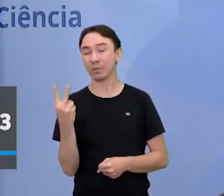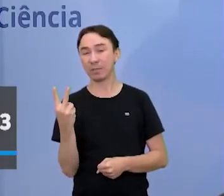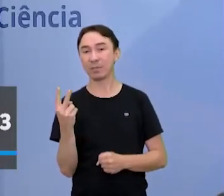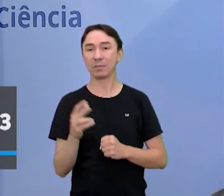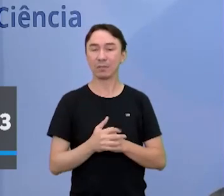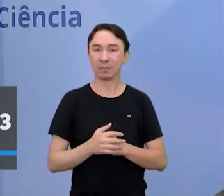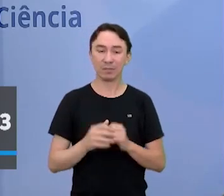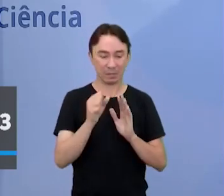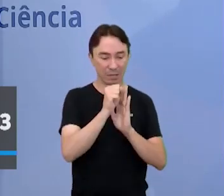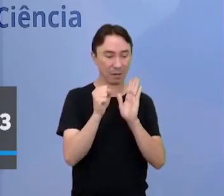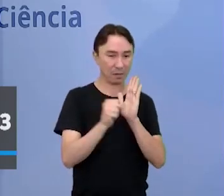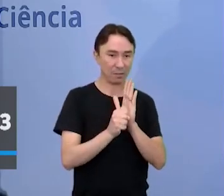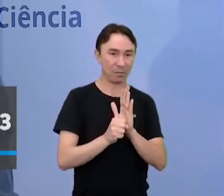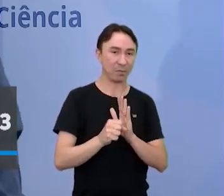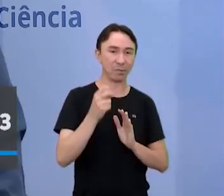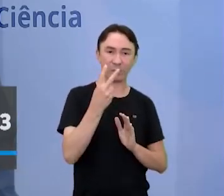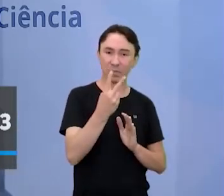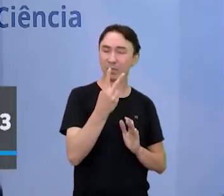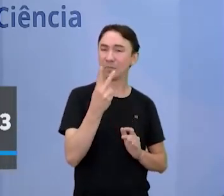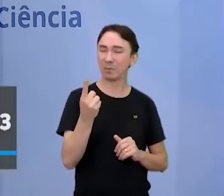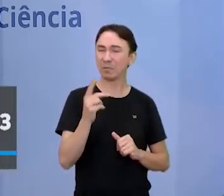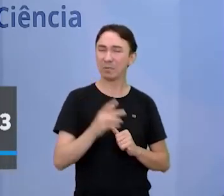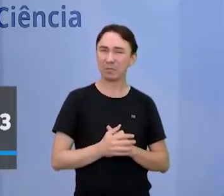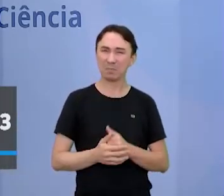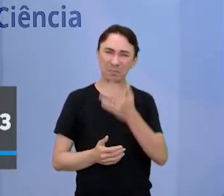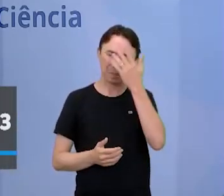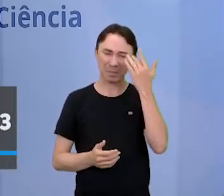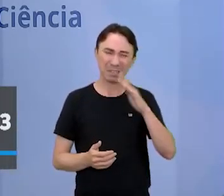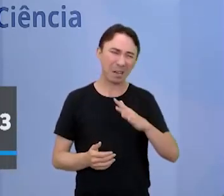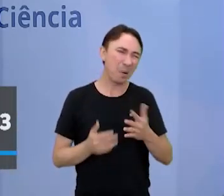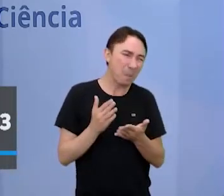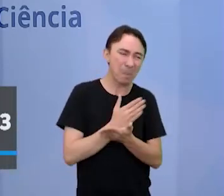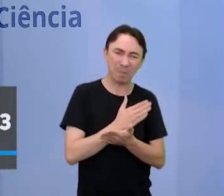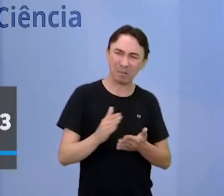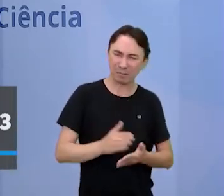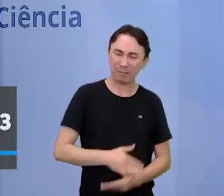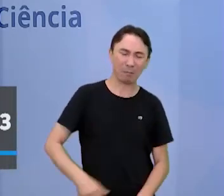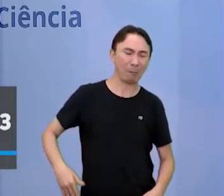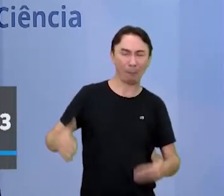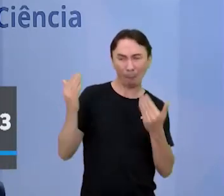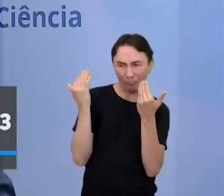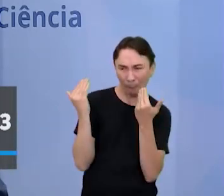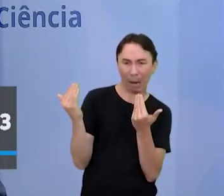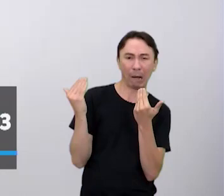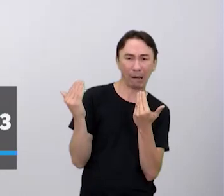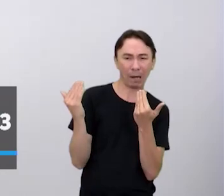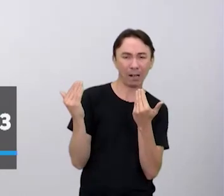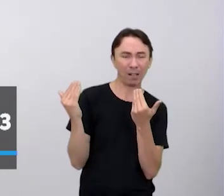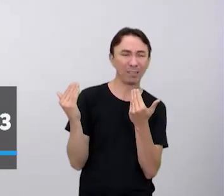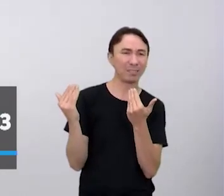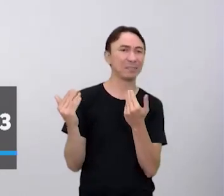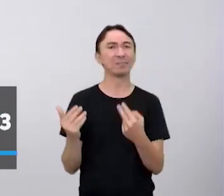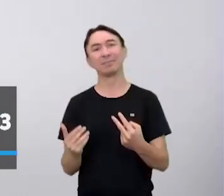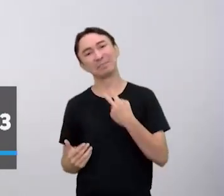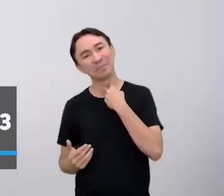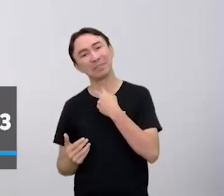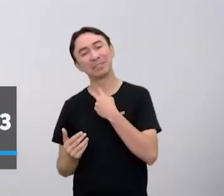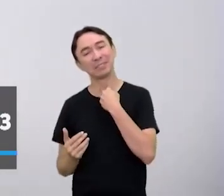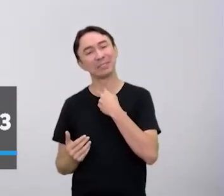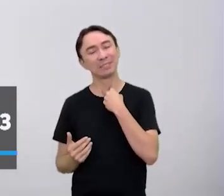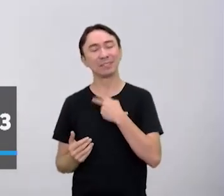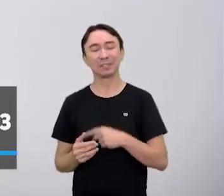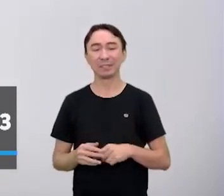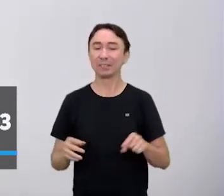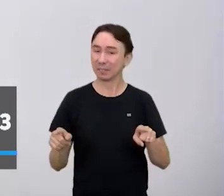duvidarem de algumas coisas que já estão superadas, debates superados. Né? A questão da ciência, a gente está trabalhando isso lá no START também, né?